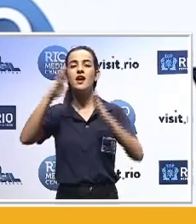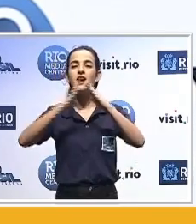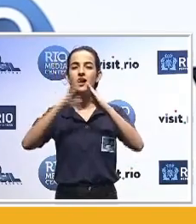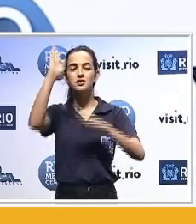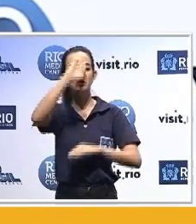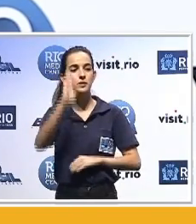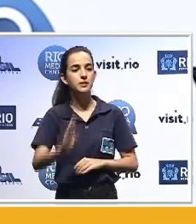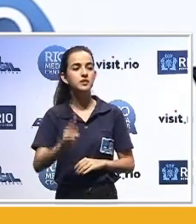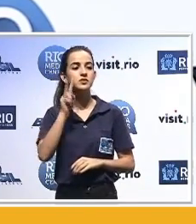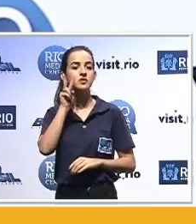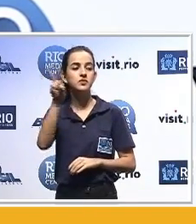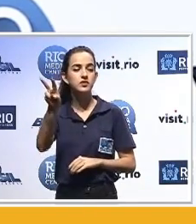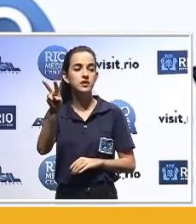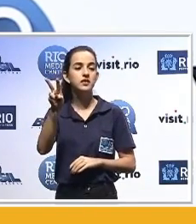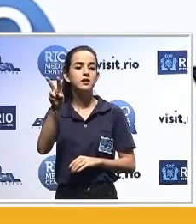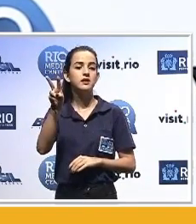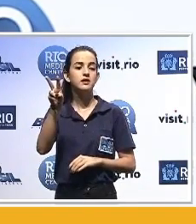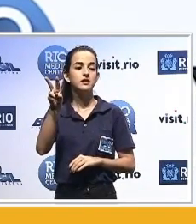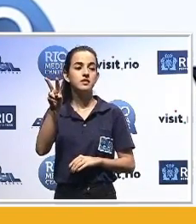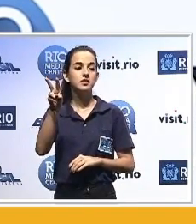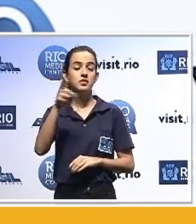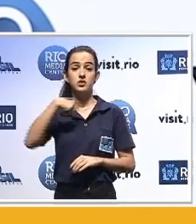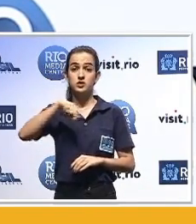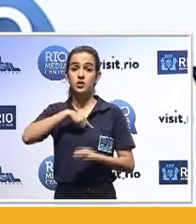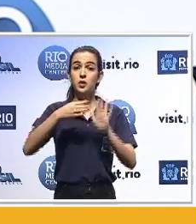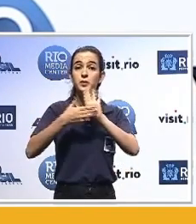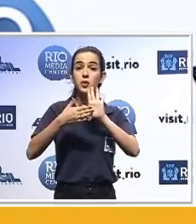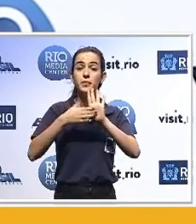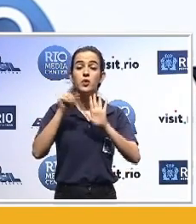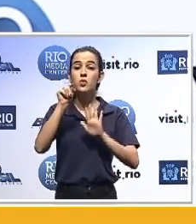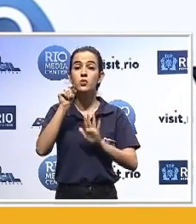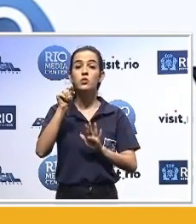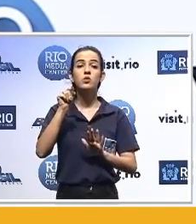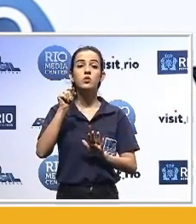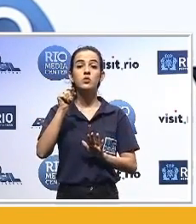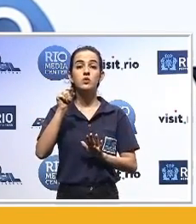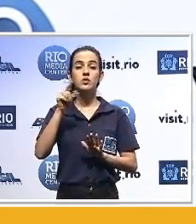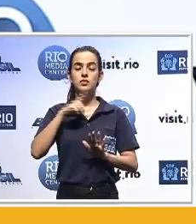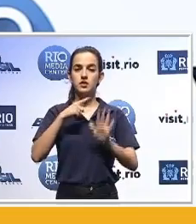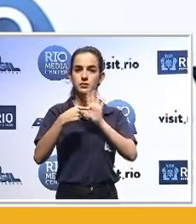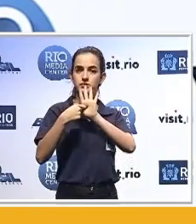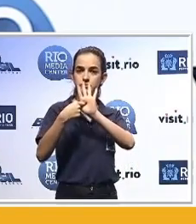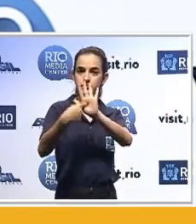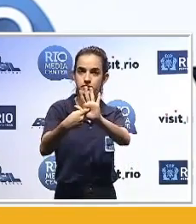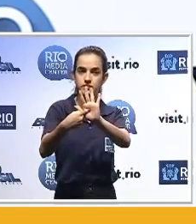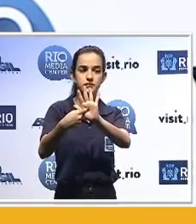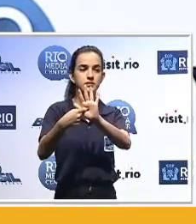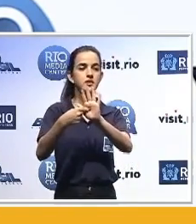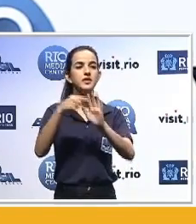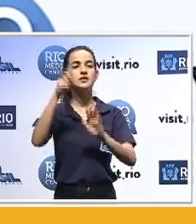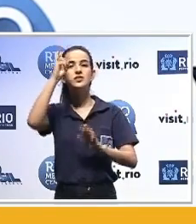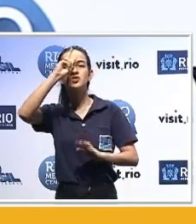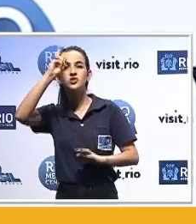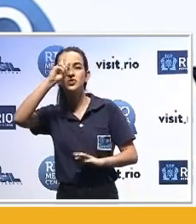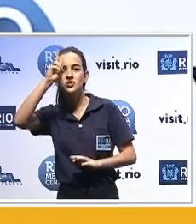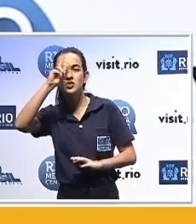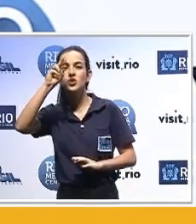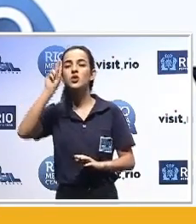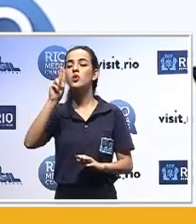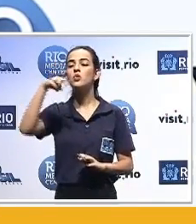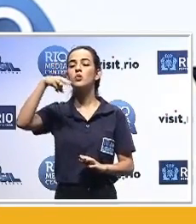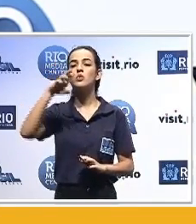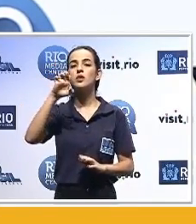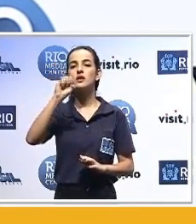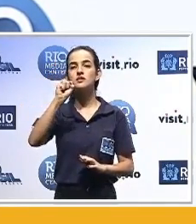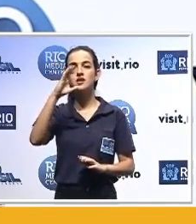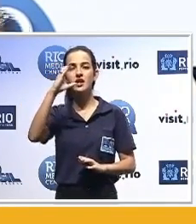vocês vão ver lá que a nossa aposta naquela mostra das cidades históricas da Unesco, Patrimônio